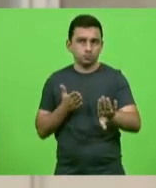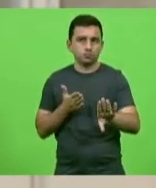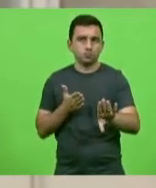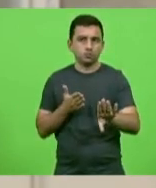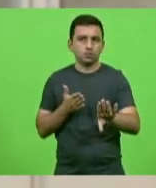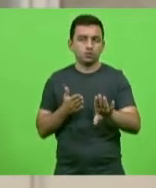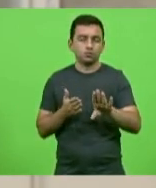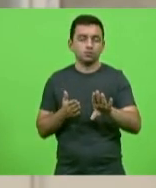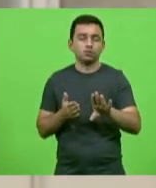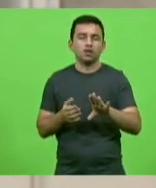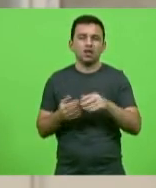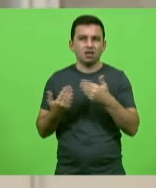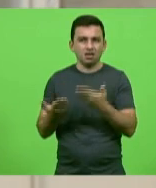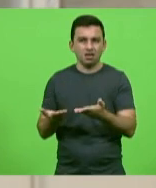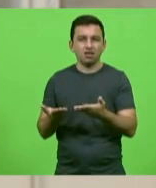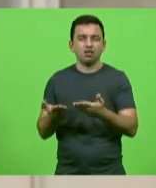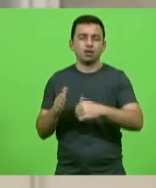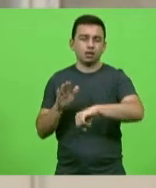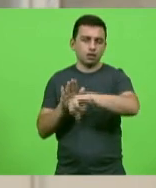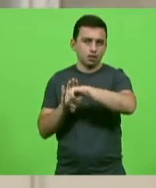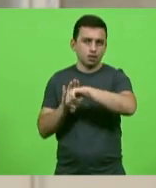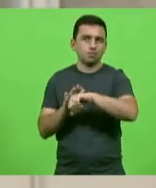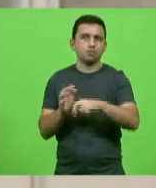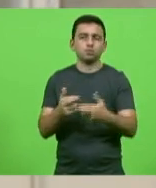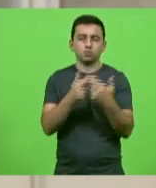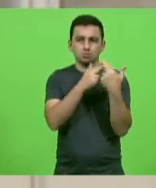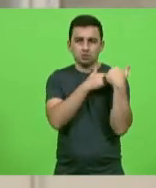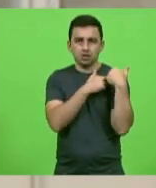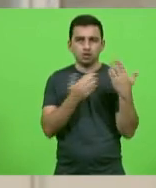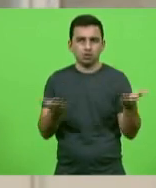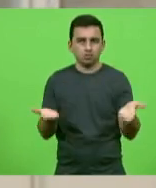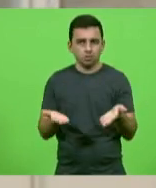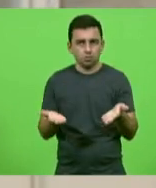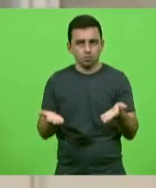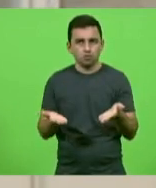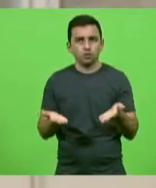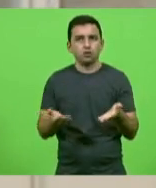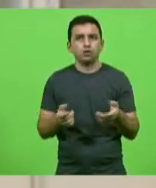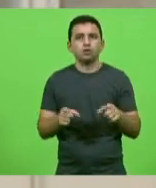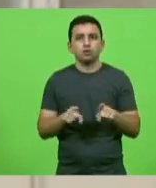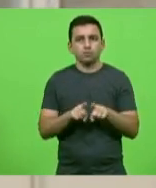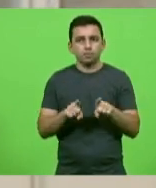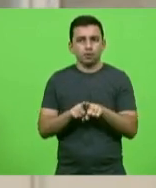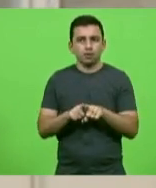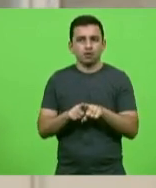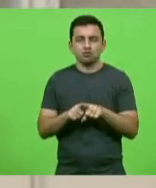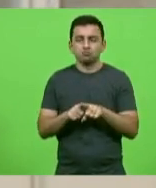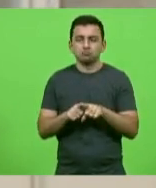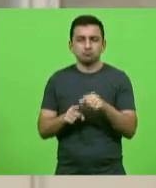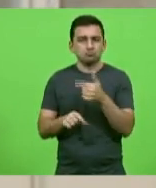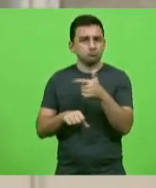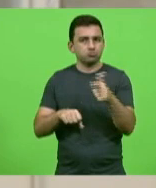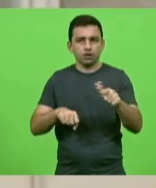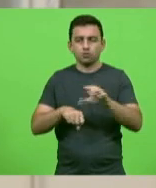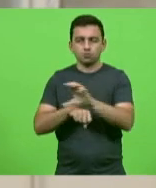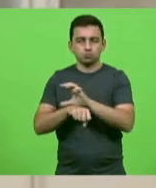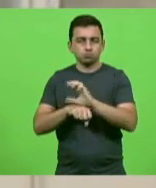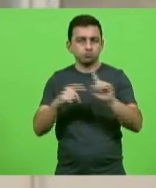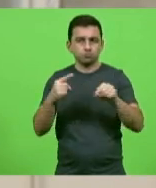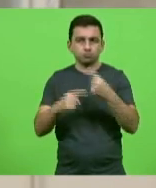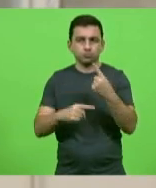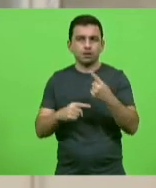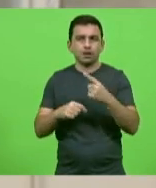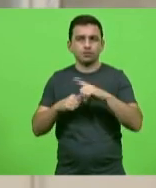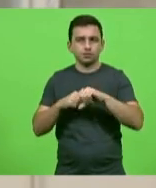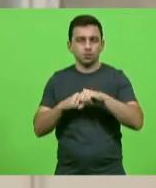tocante à imputação do crime de responsabilidade em questão seja pela inconstitucionalidade do